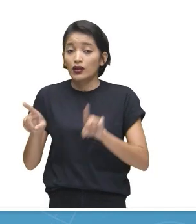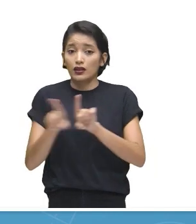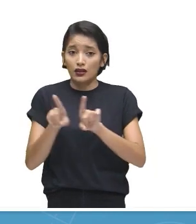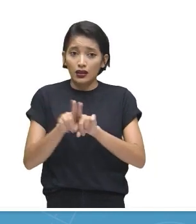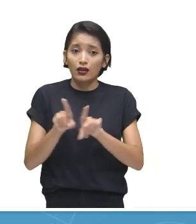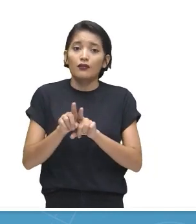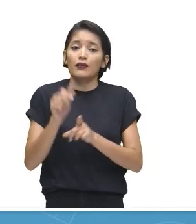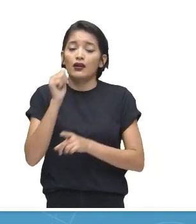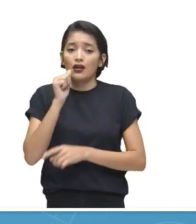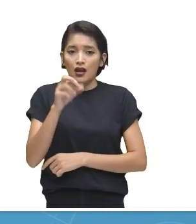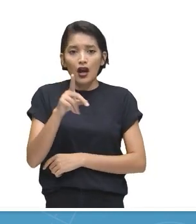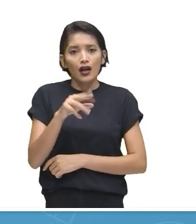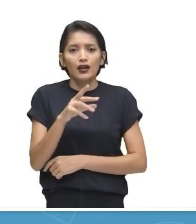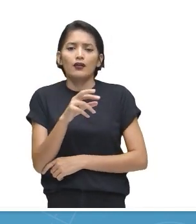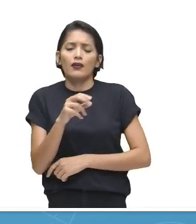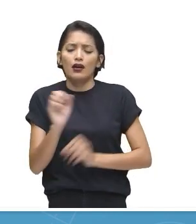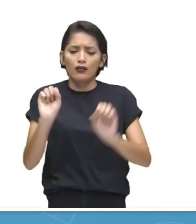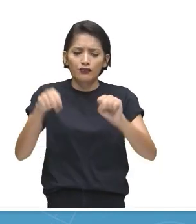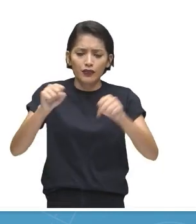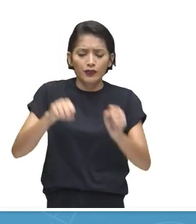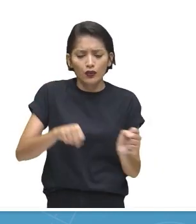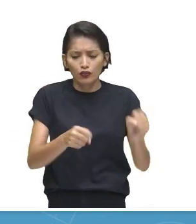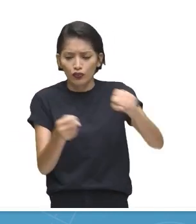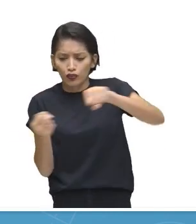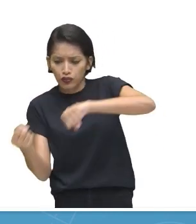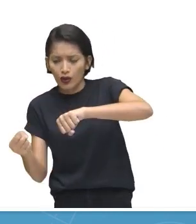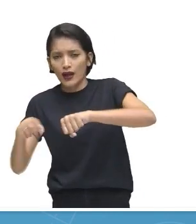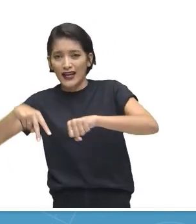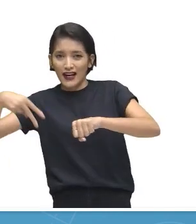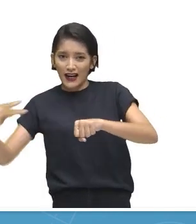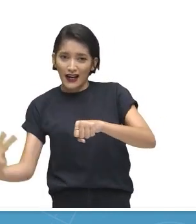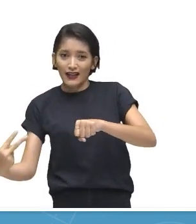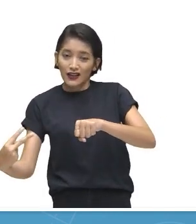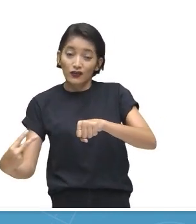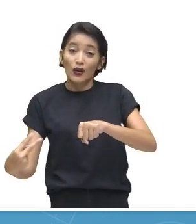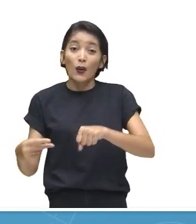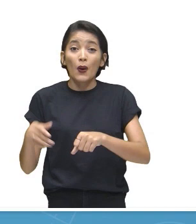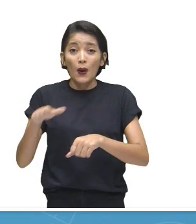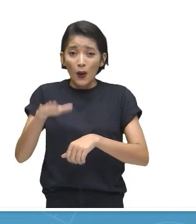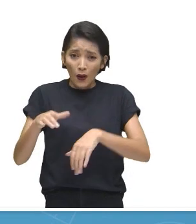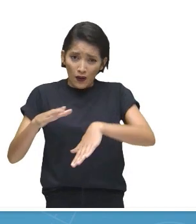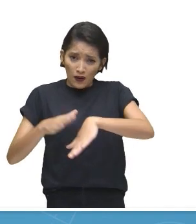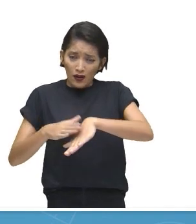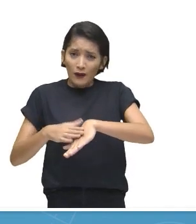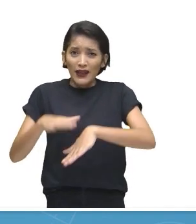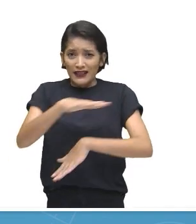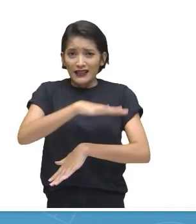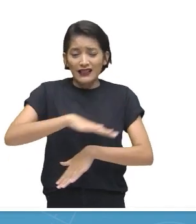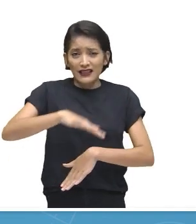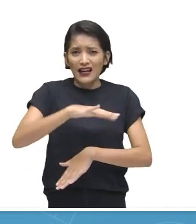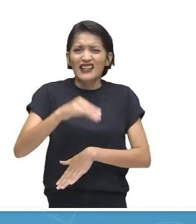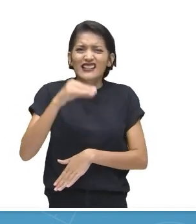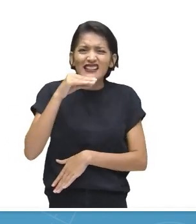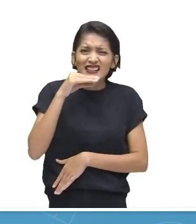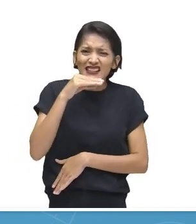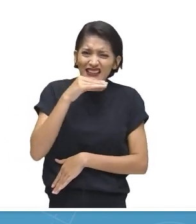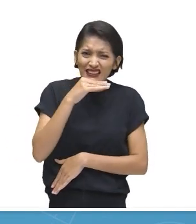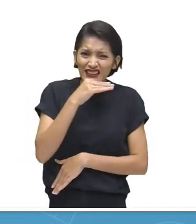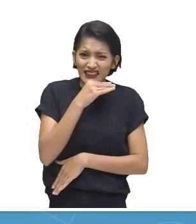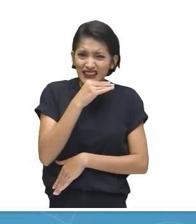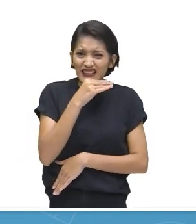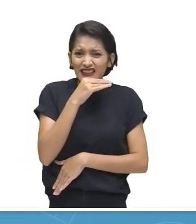estavam andando de moto. Numa curva, eles acabaram caindo. O pé de sua irmã tocou o escapamento da moto, deixando-o com